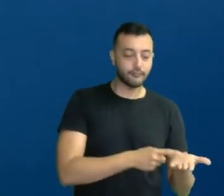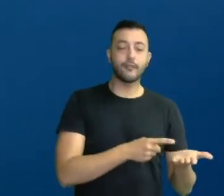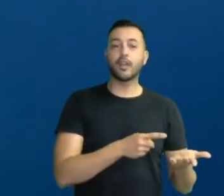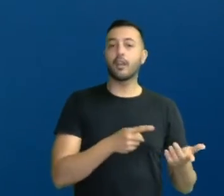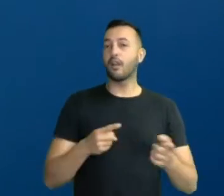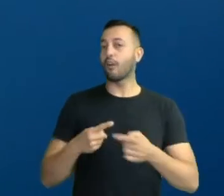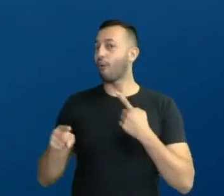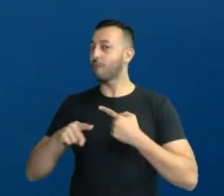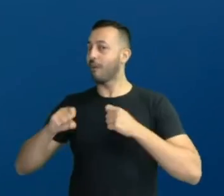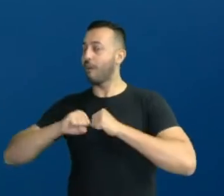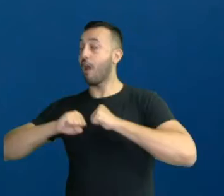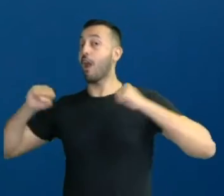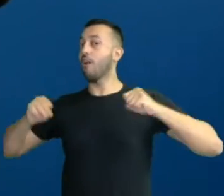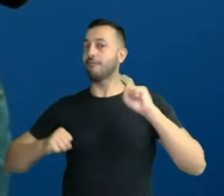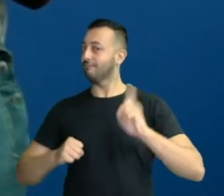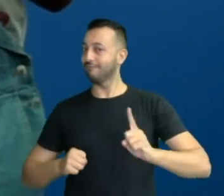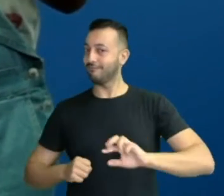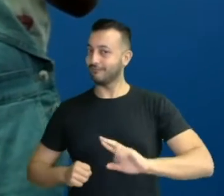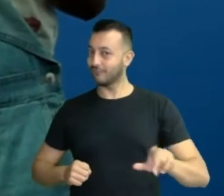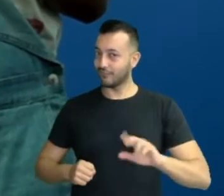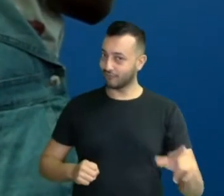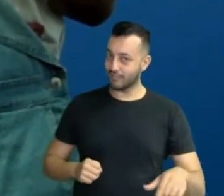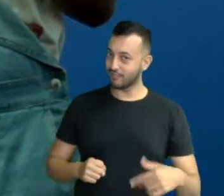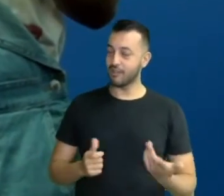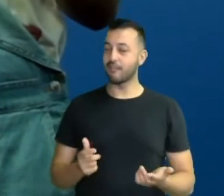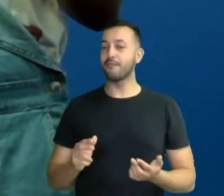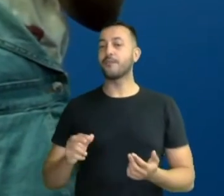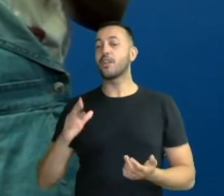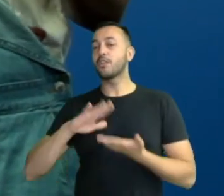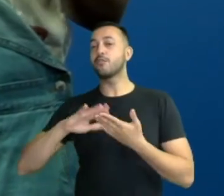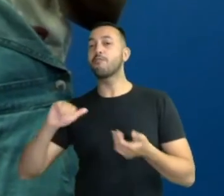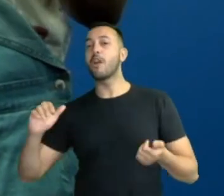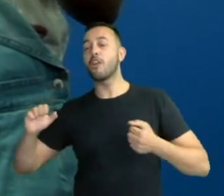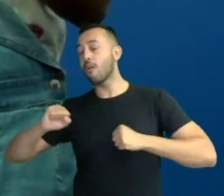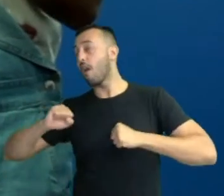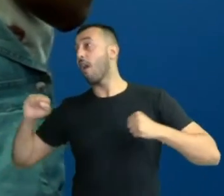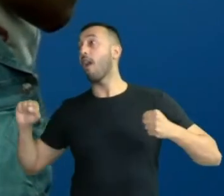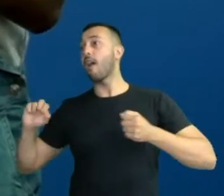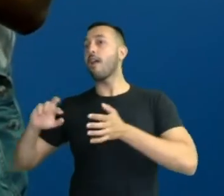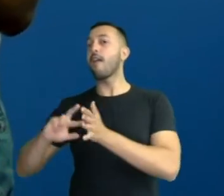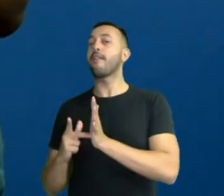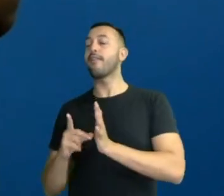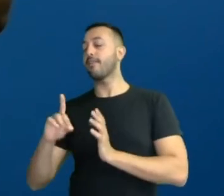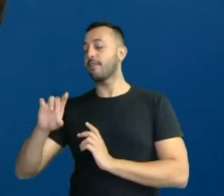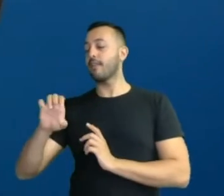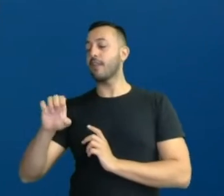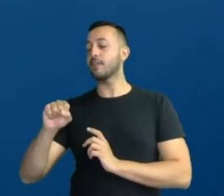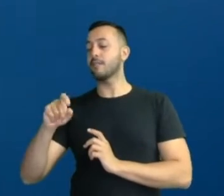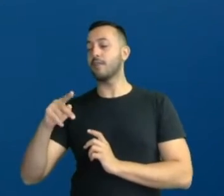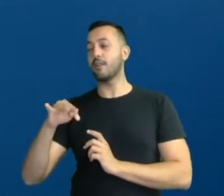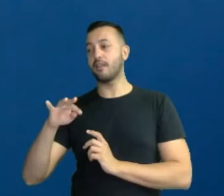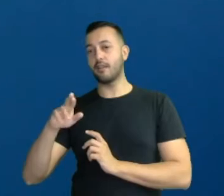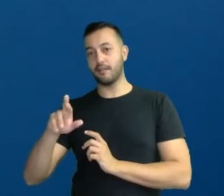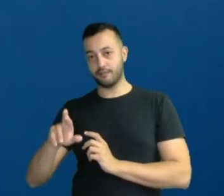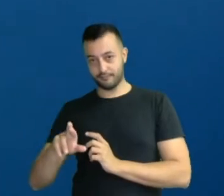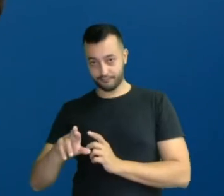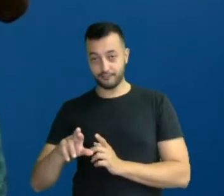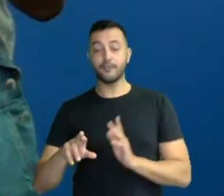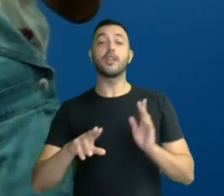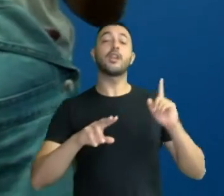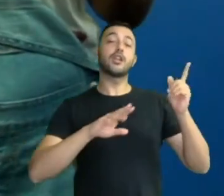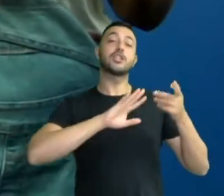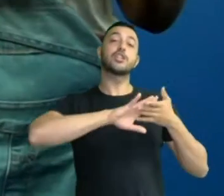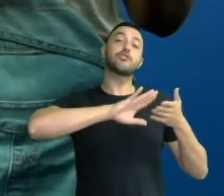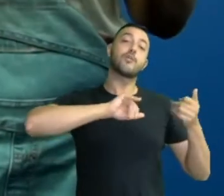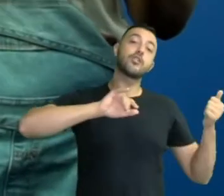verbo despertar, certo? Em espanhol, acordar é ou fazer um acordo, certo?